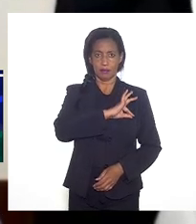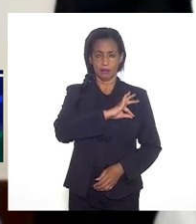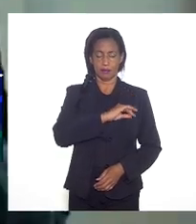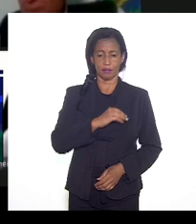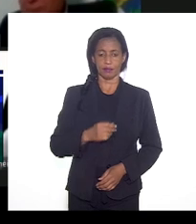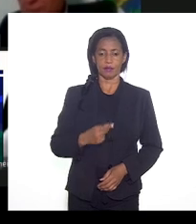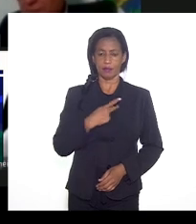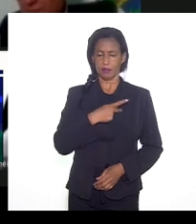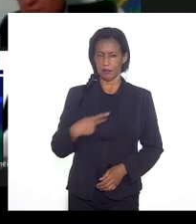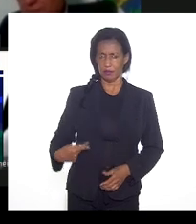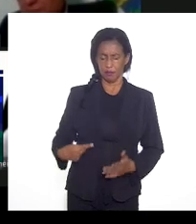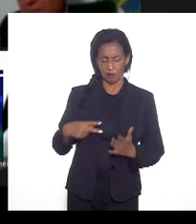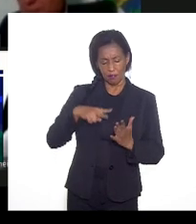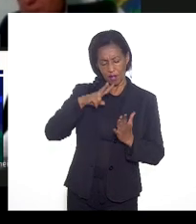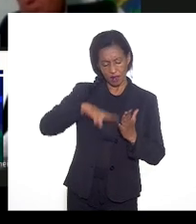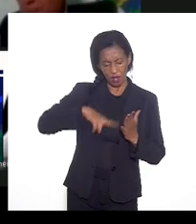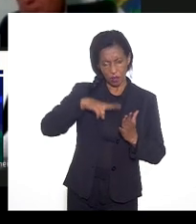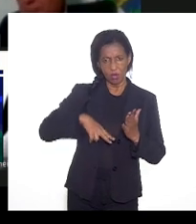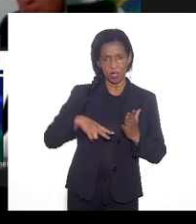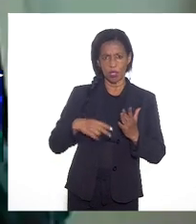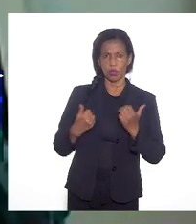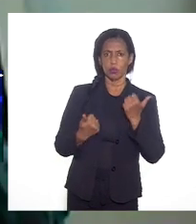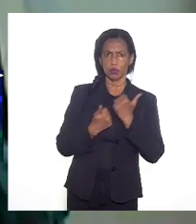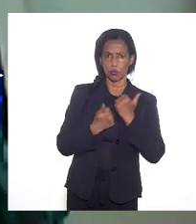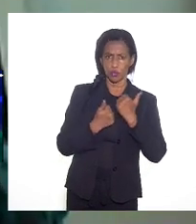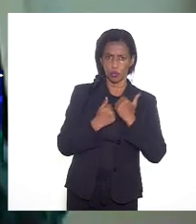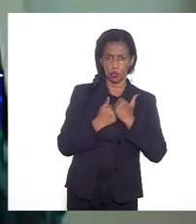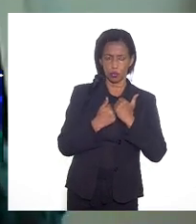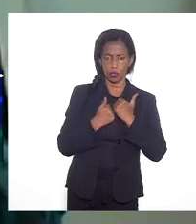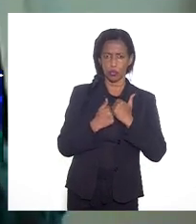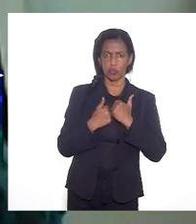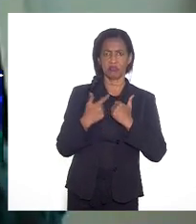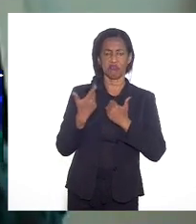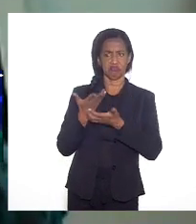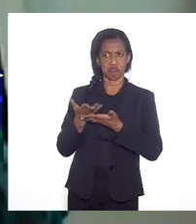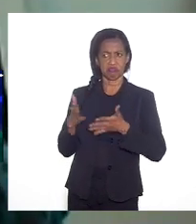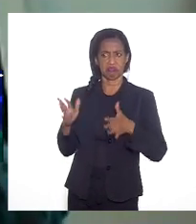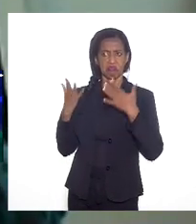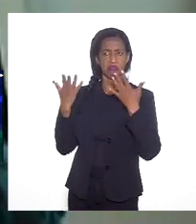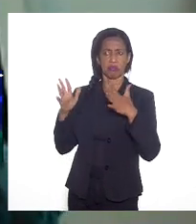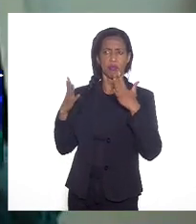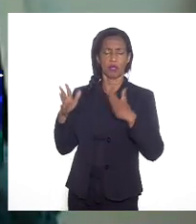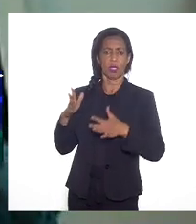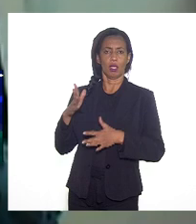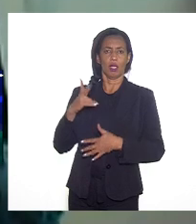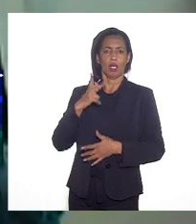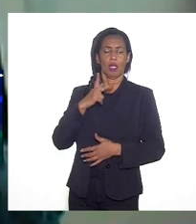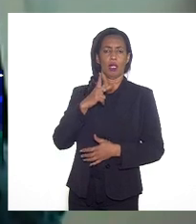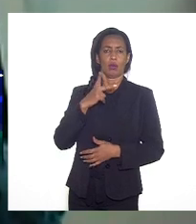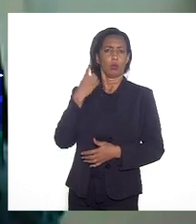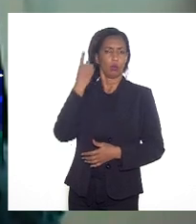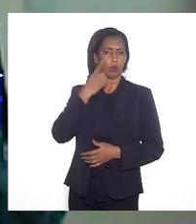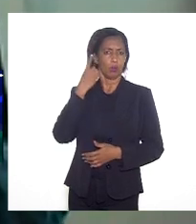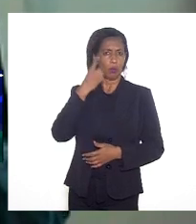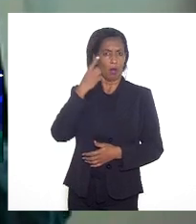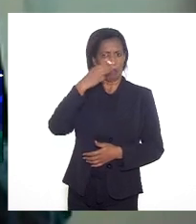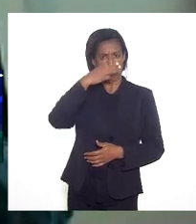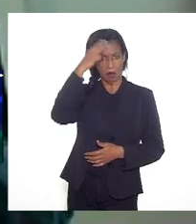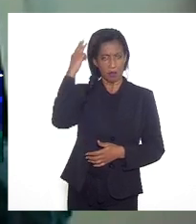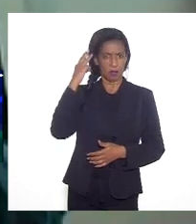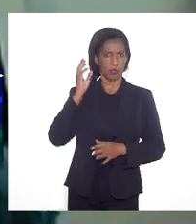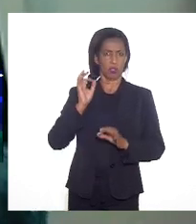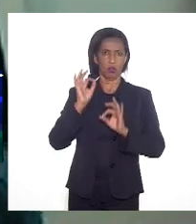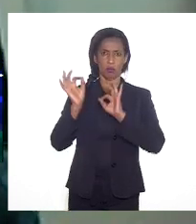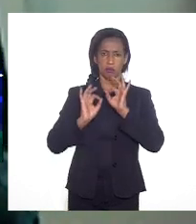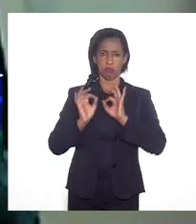Presidente, eu li atentamente o substitutivo. Quero elogiar aqui o deputado Márcio Pacheco pela sensibilidade de construir